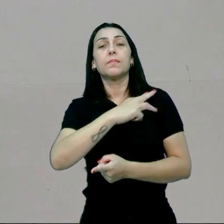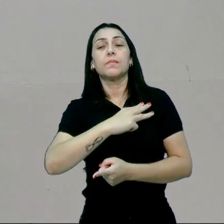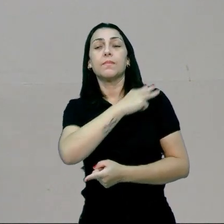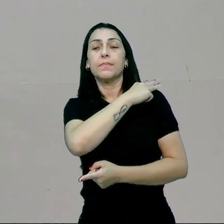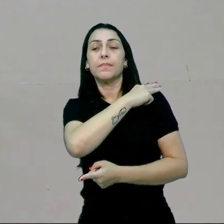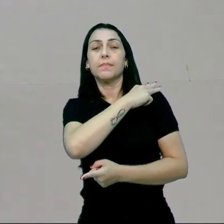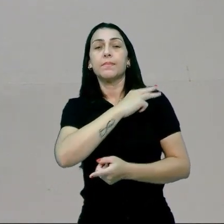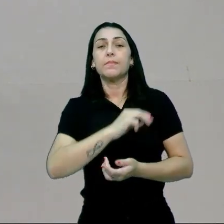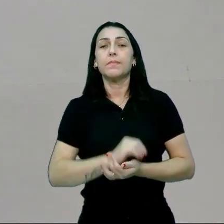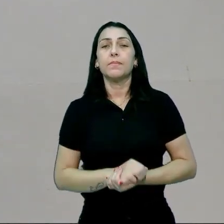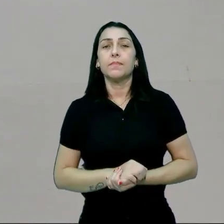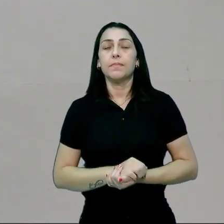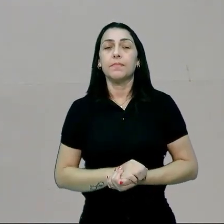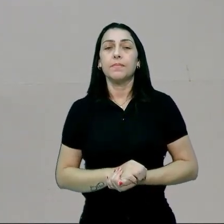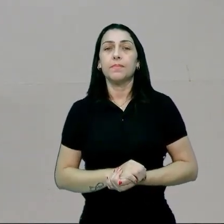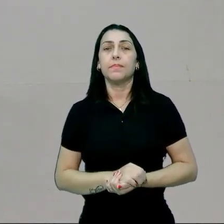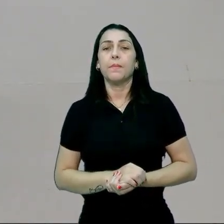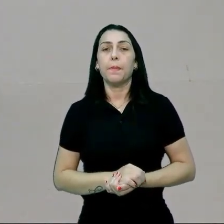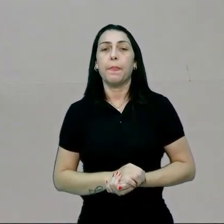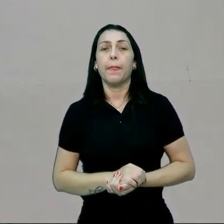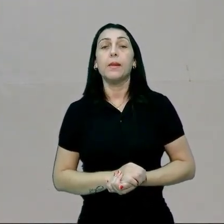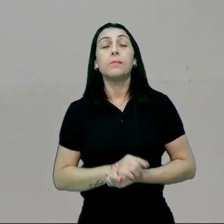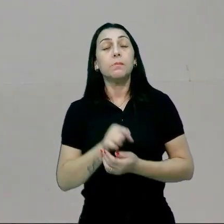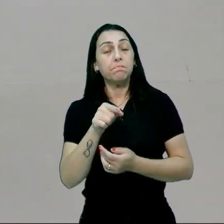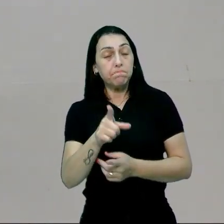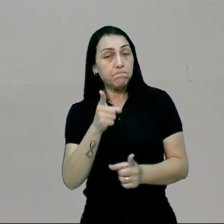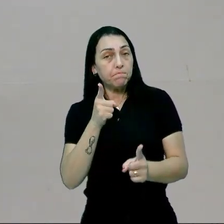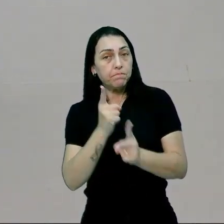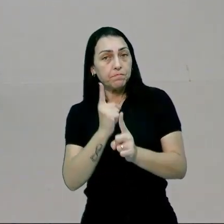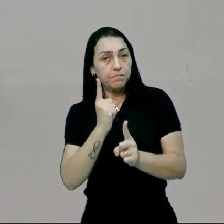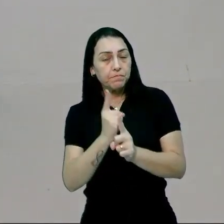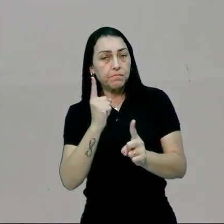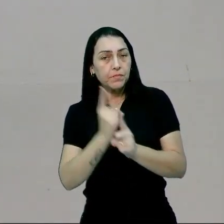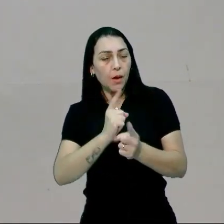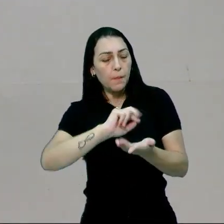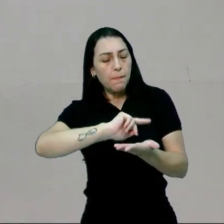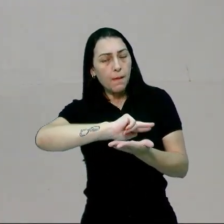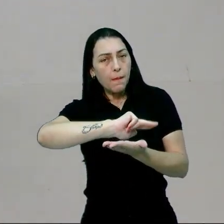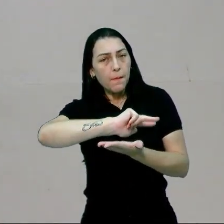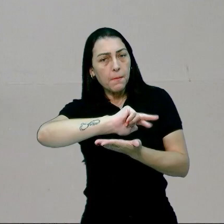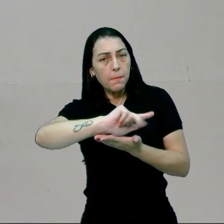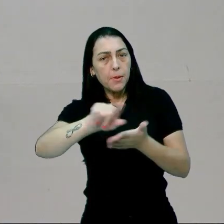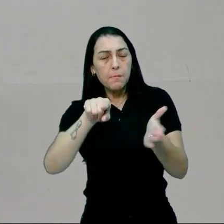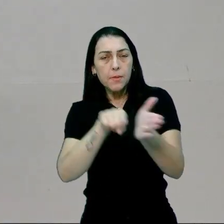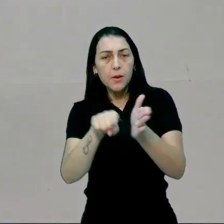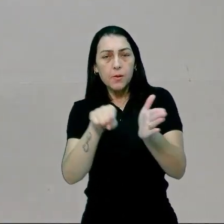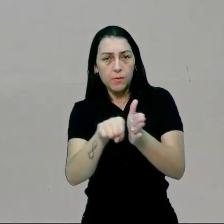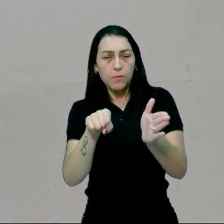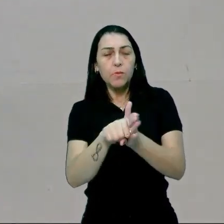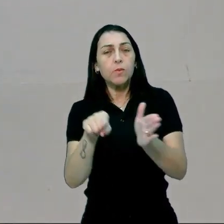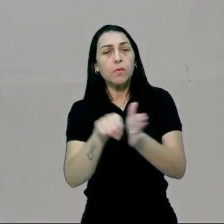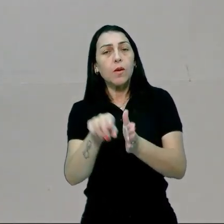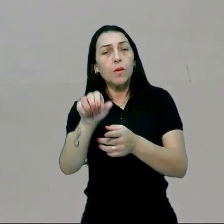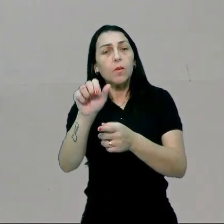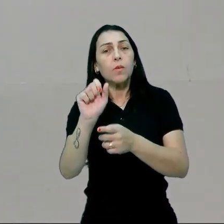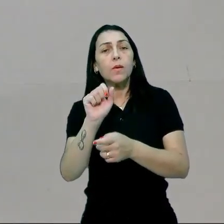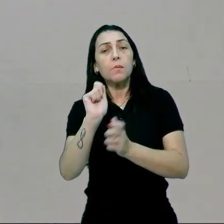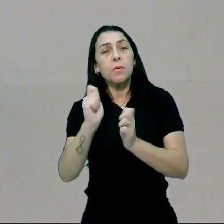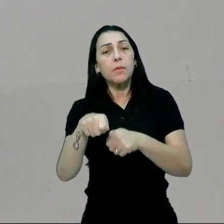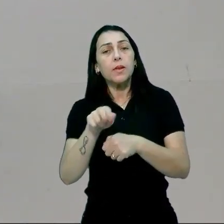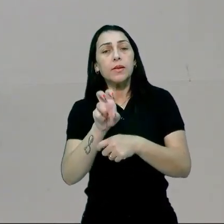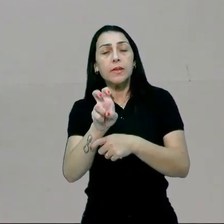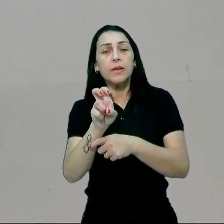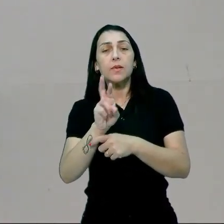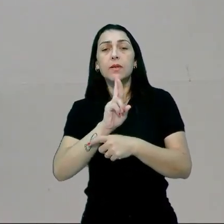ensino médio. Lá você vai encontrar uma série de questões objetivas, semelhantes